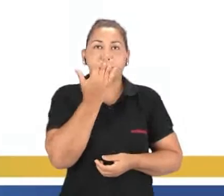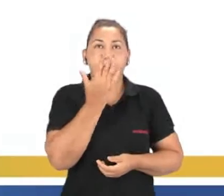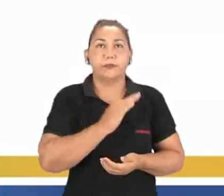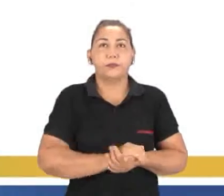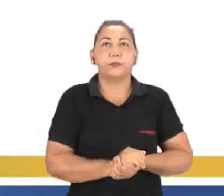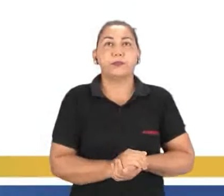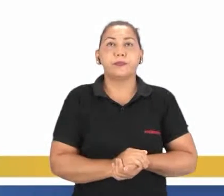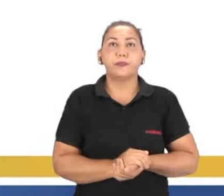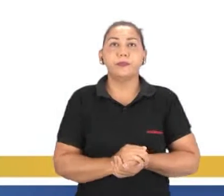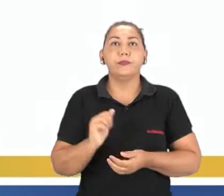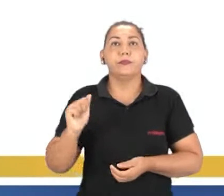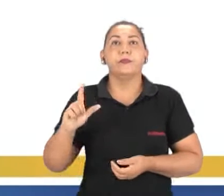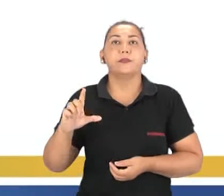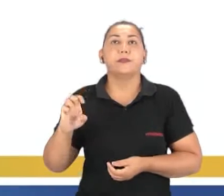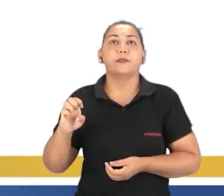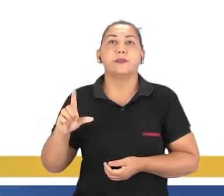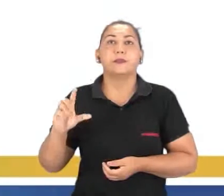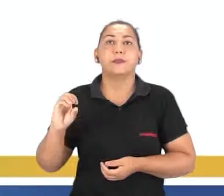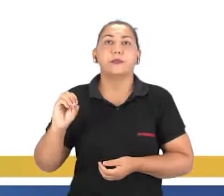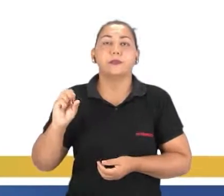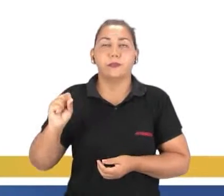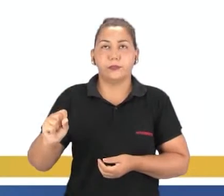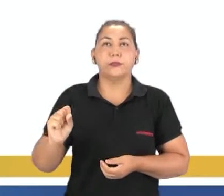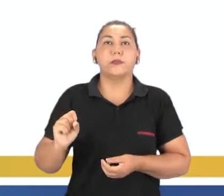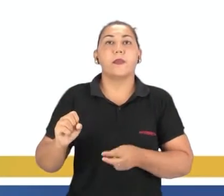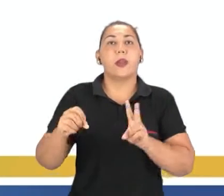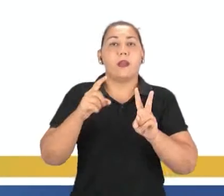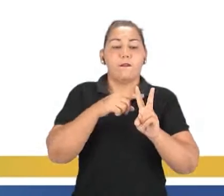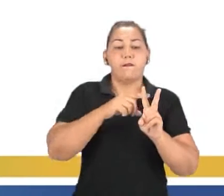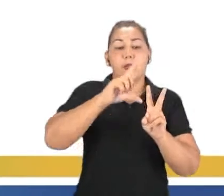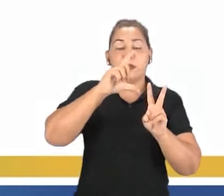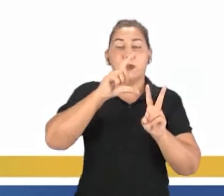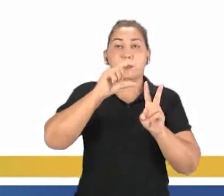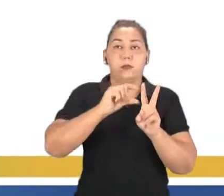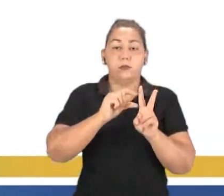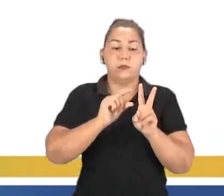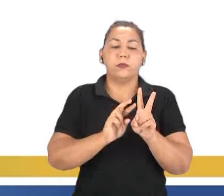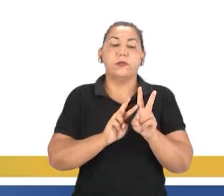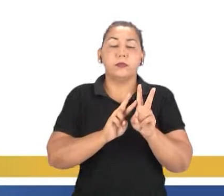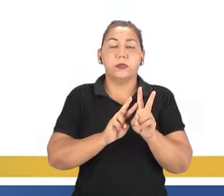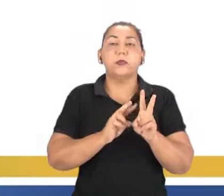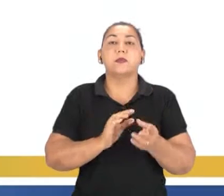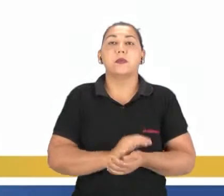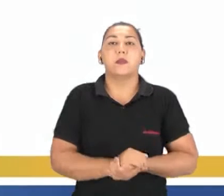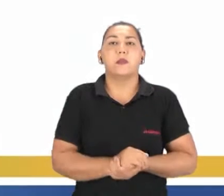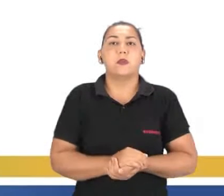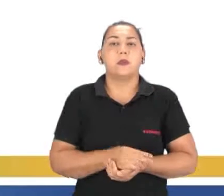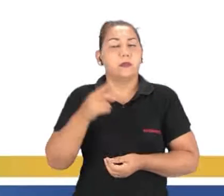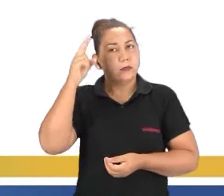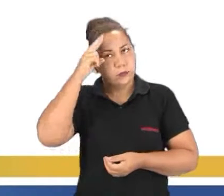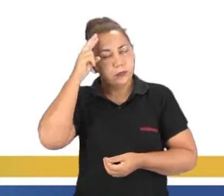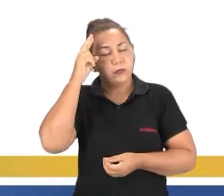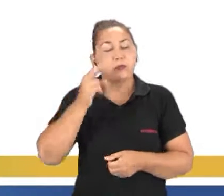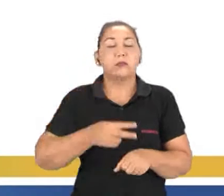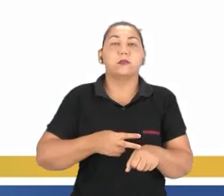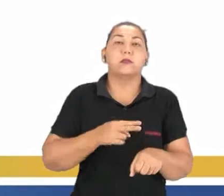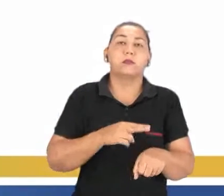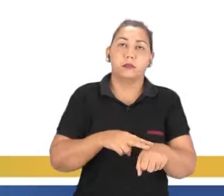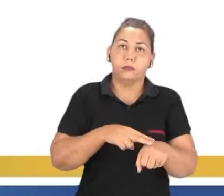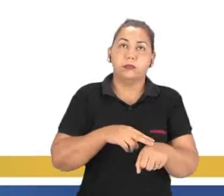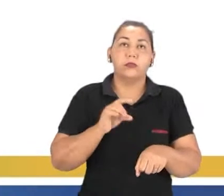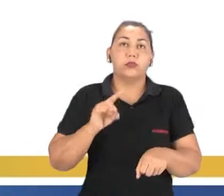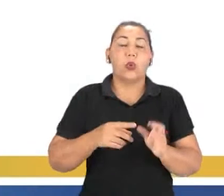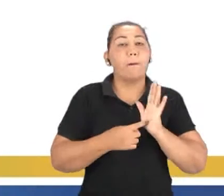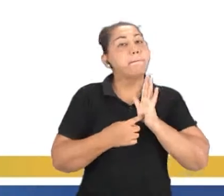aqui pelos alelos Vzão, Vzão ou Vzão, Vzinho. Lembrando que a verde só se manifesta se o Vzão não estiver presente,